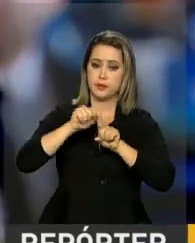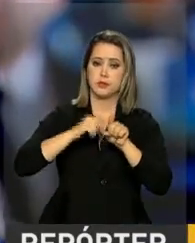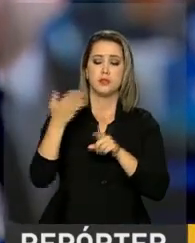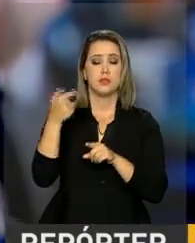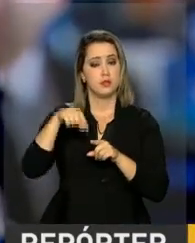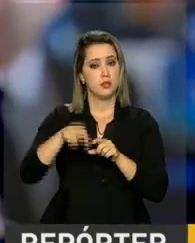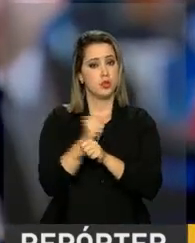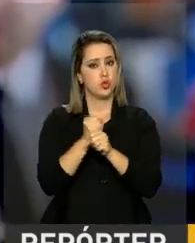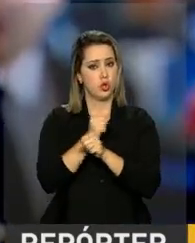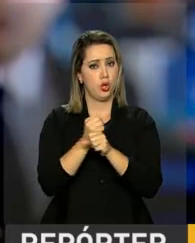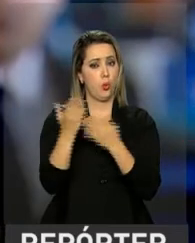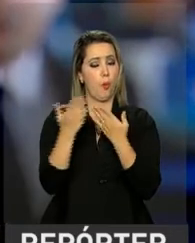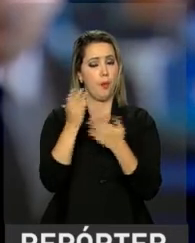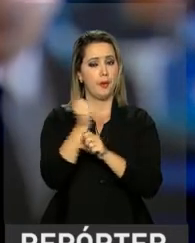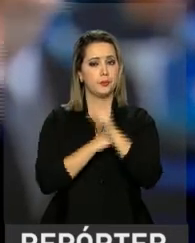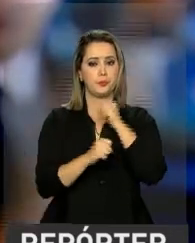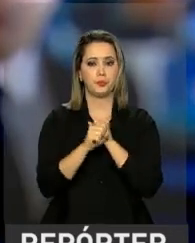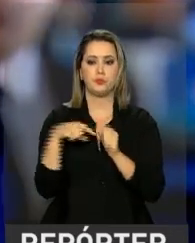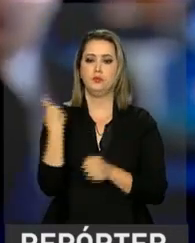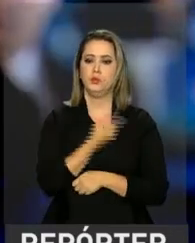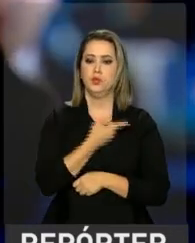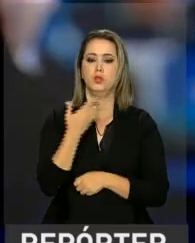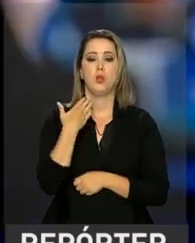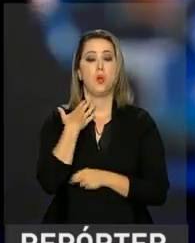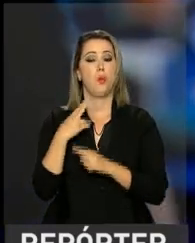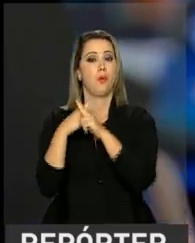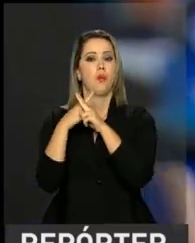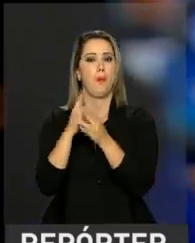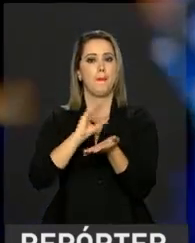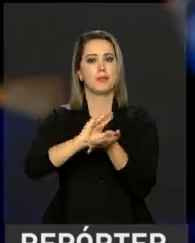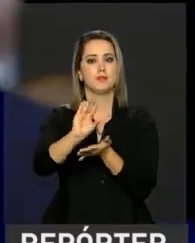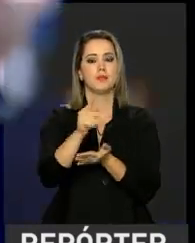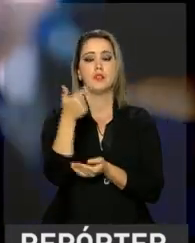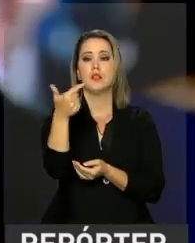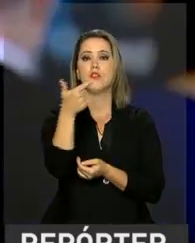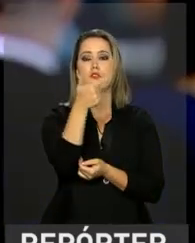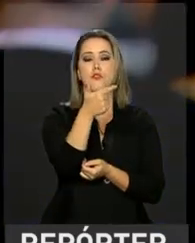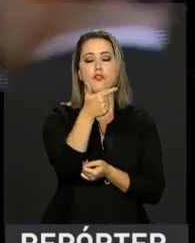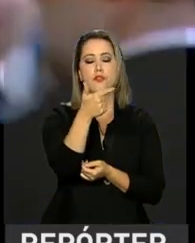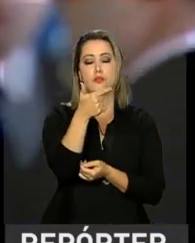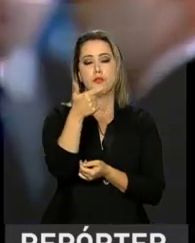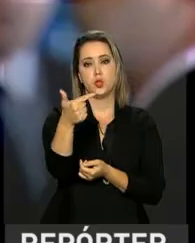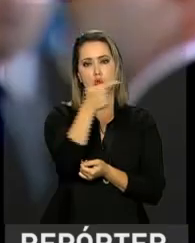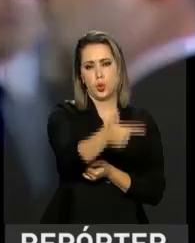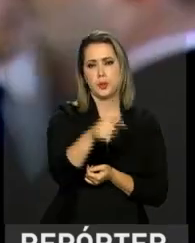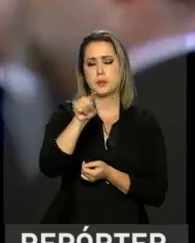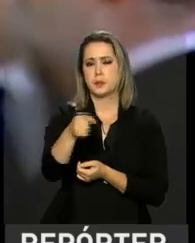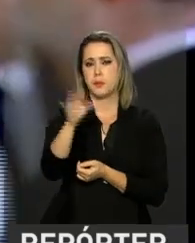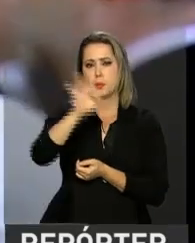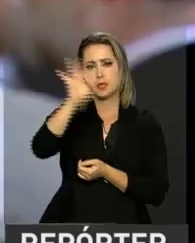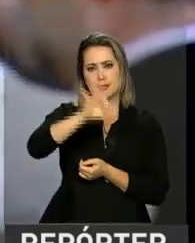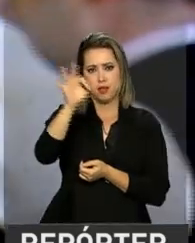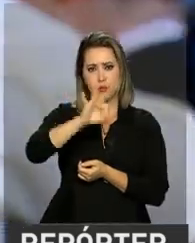cruel miami 16 nós aplicamos a caixa econômica federal vinte e dois e meio por cento a mãe isso